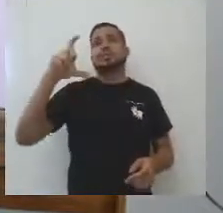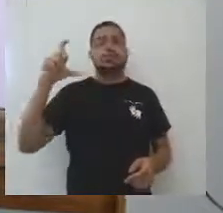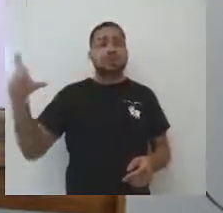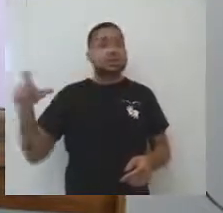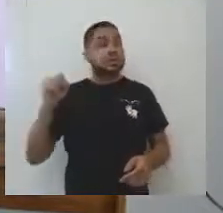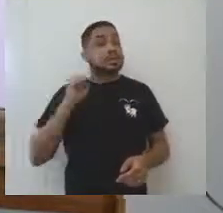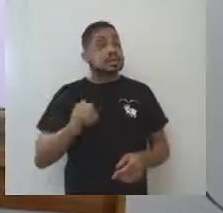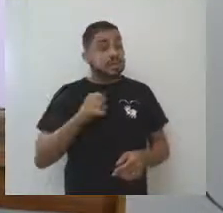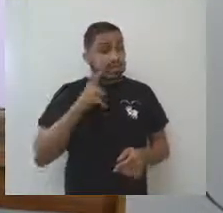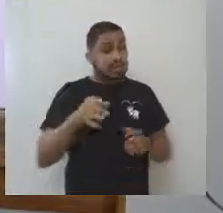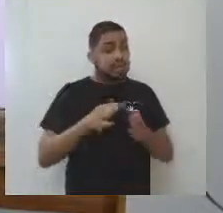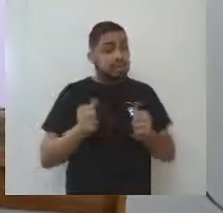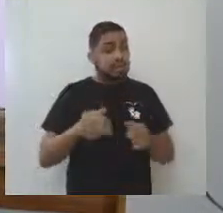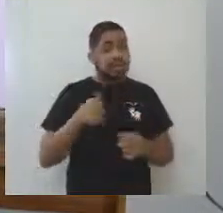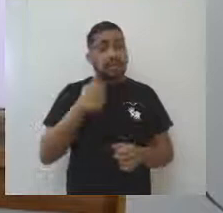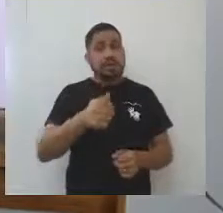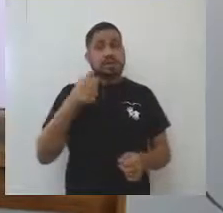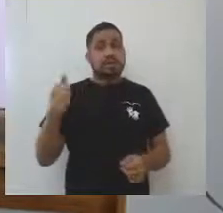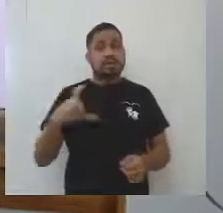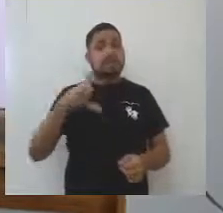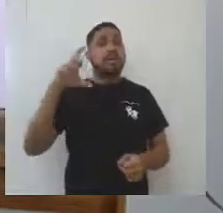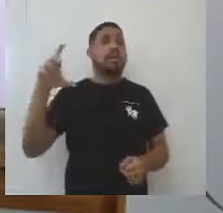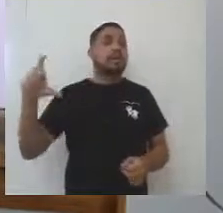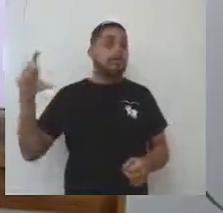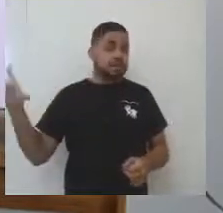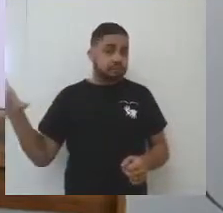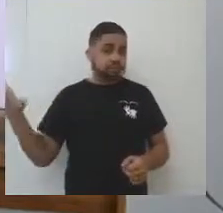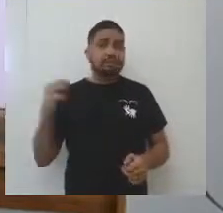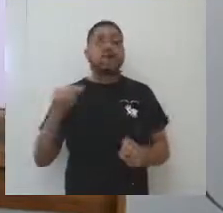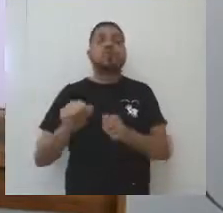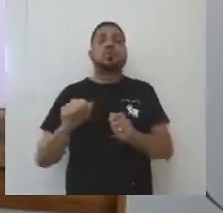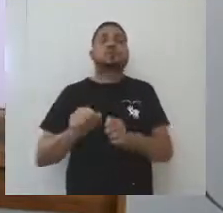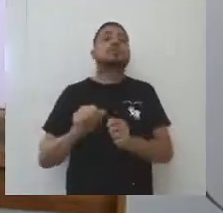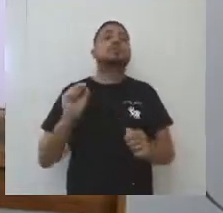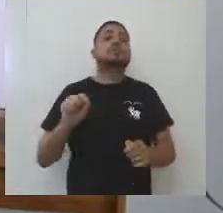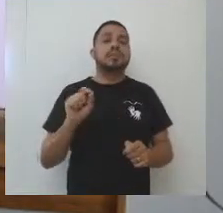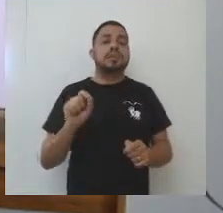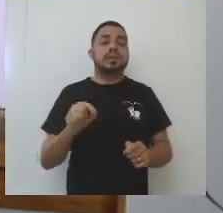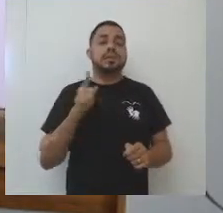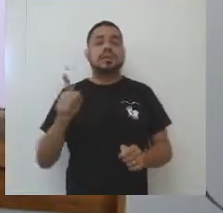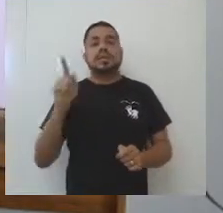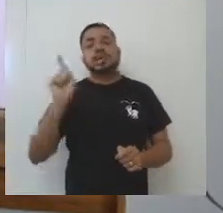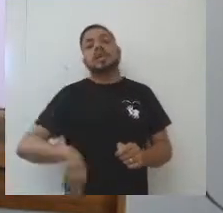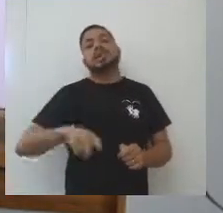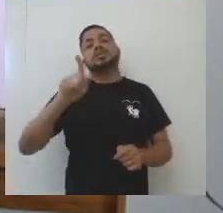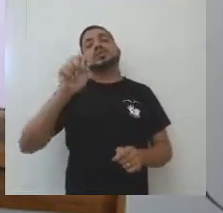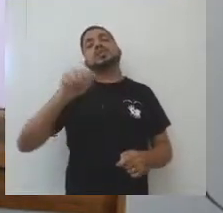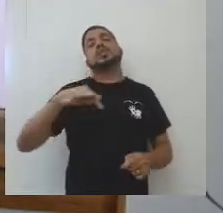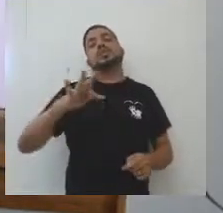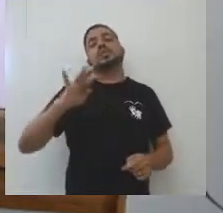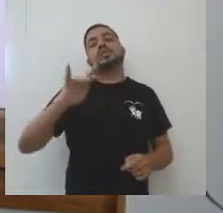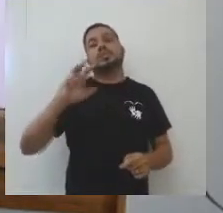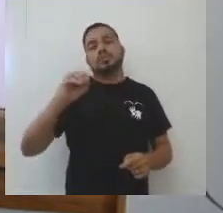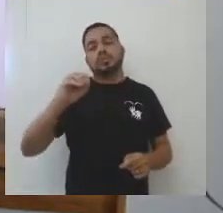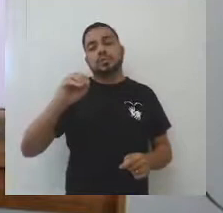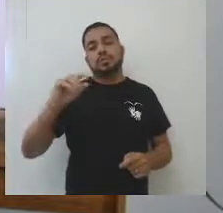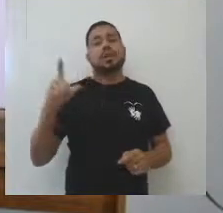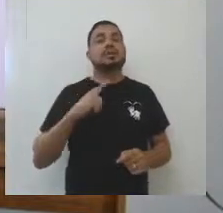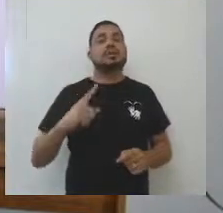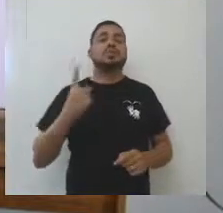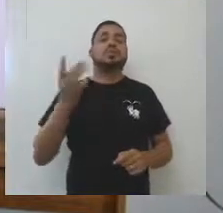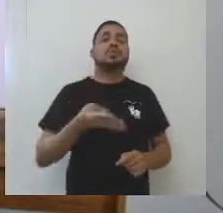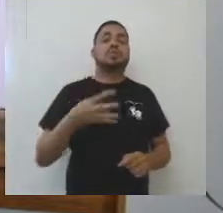pedisse a possibilidade dele ser azão, azão, aí o que é que vai acontecer? Azão, azão seria o genótipo. Aí tu teria